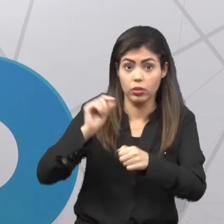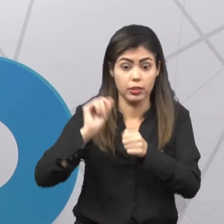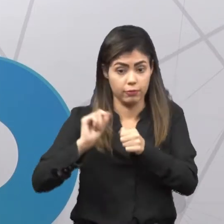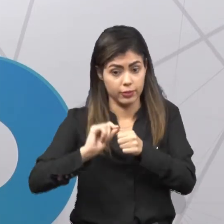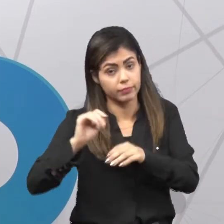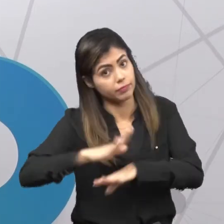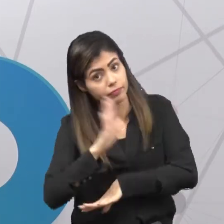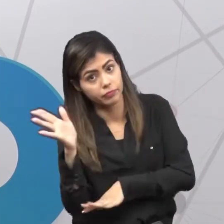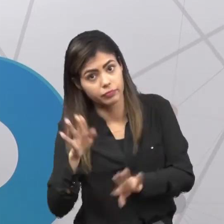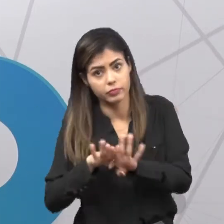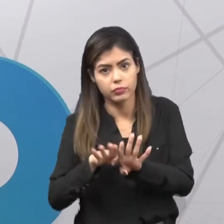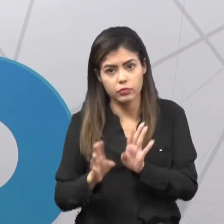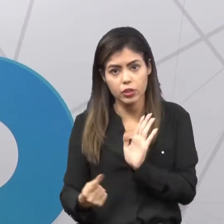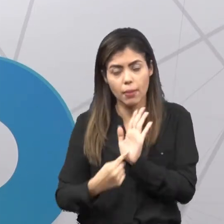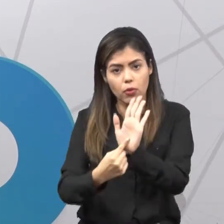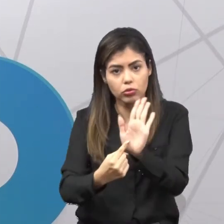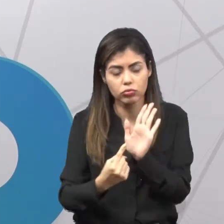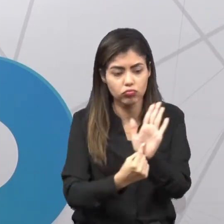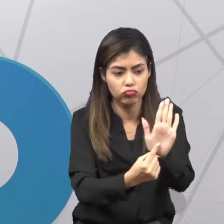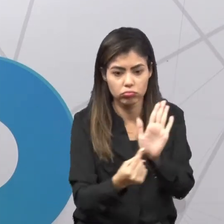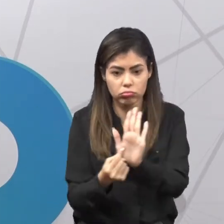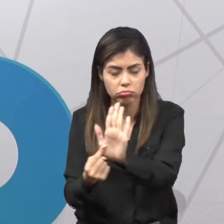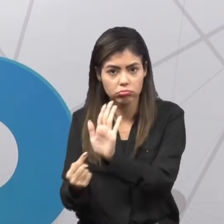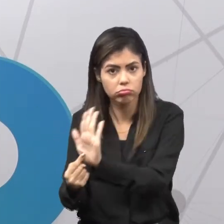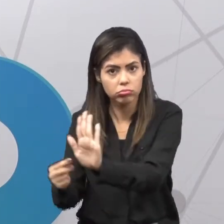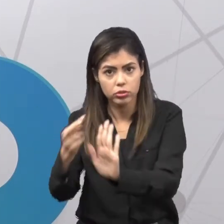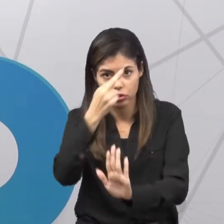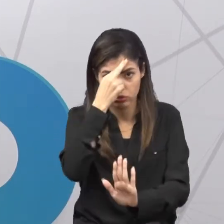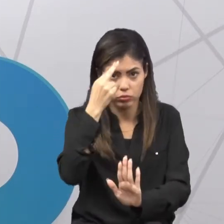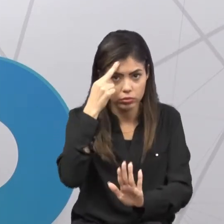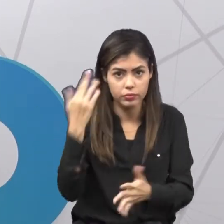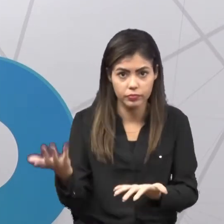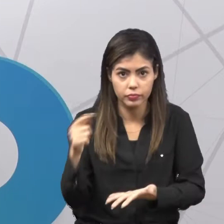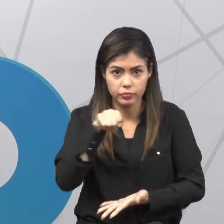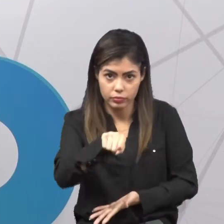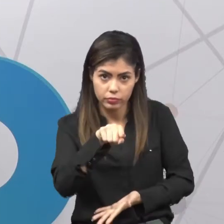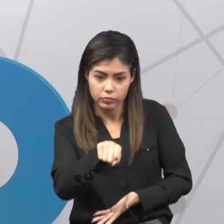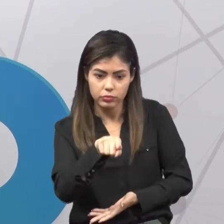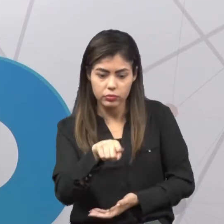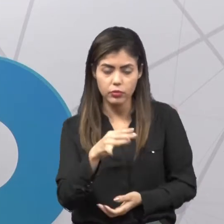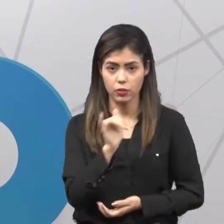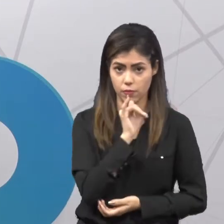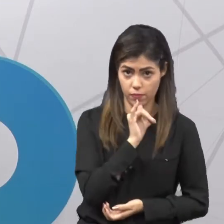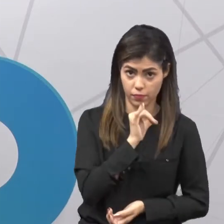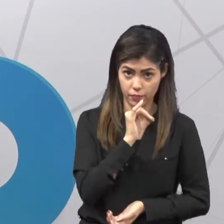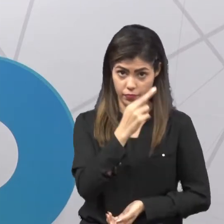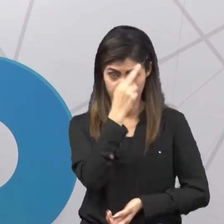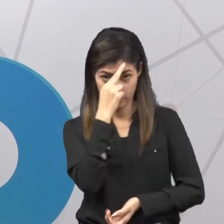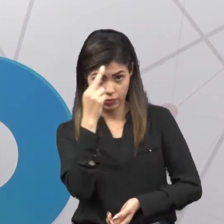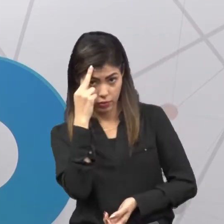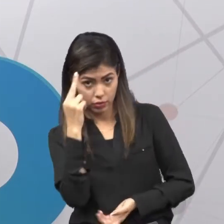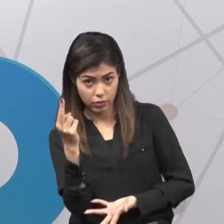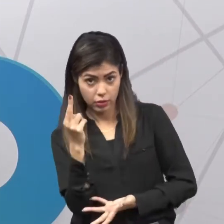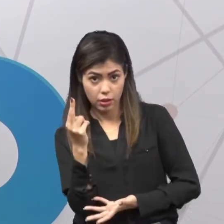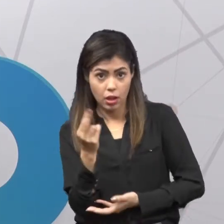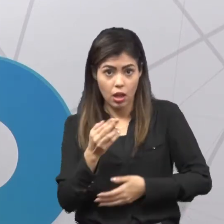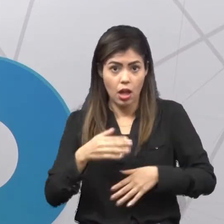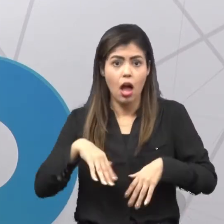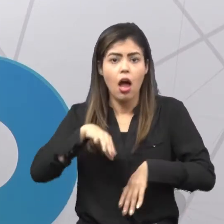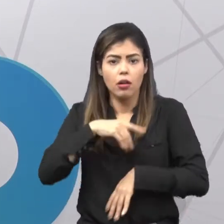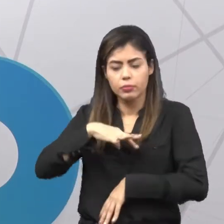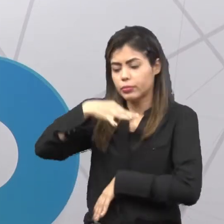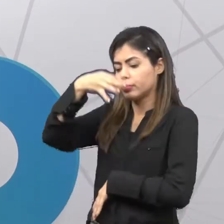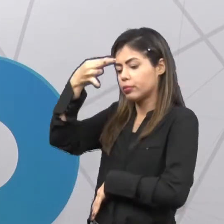vai propondo essas atividades para contar uma história, para contar, por exemplo, a história do Cisne Negro, que